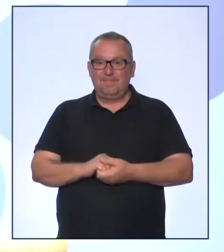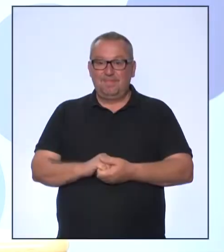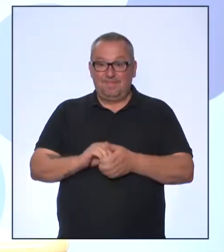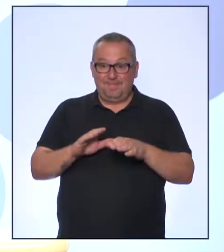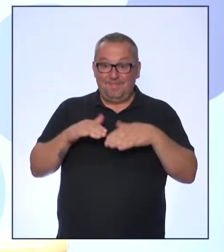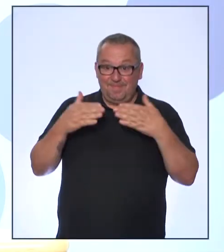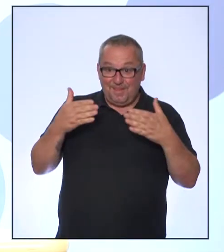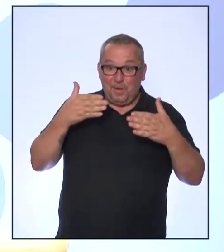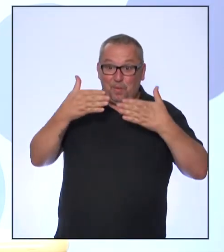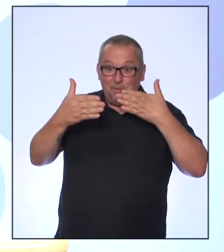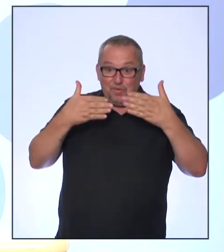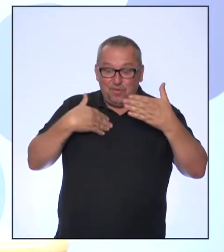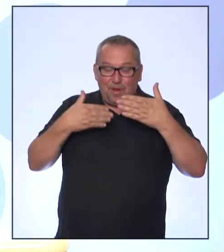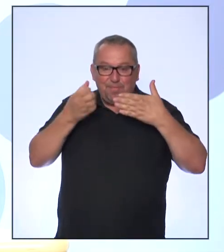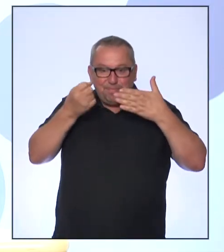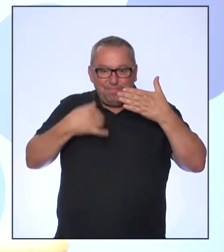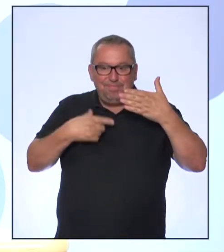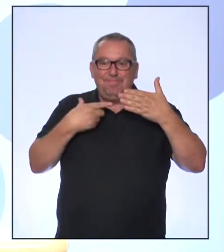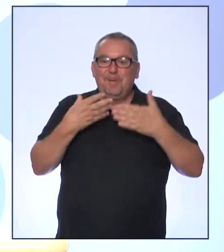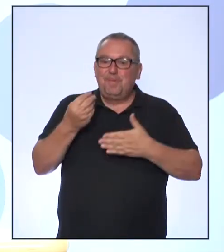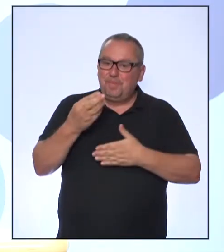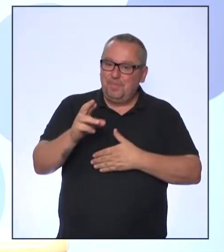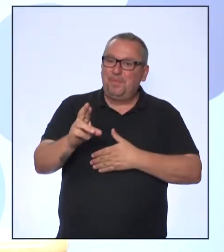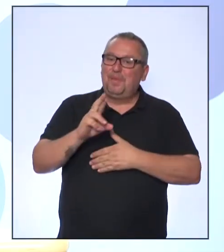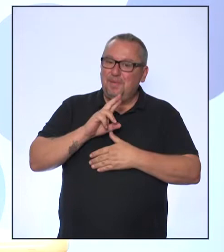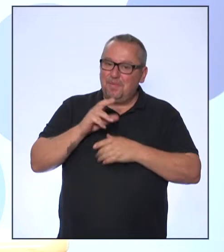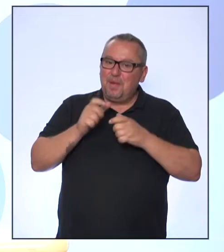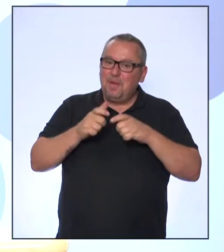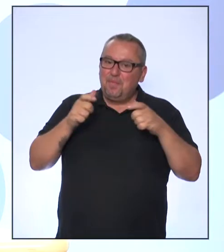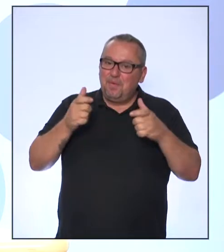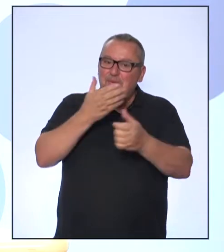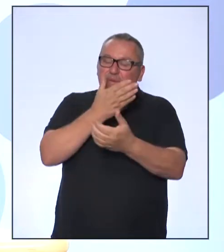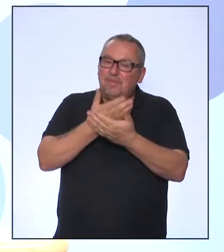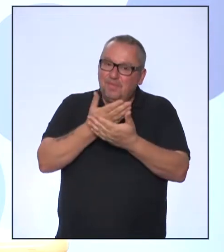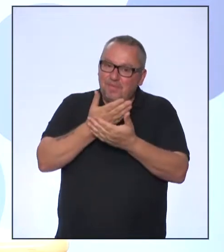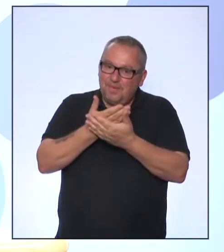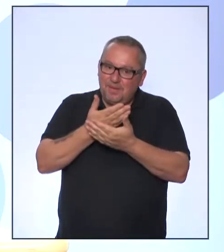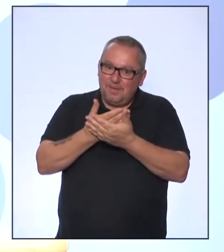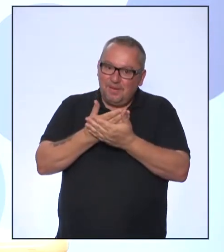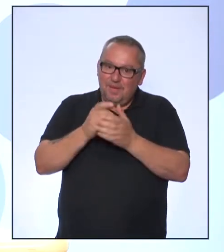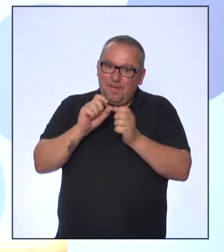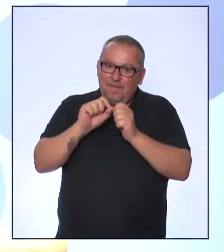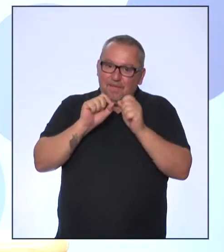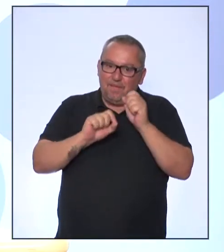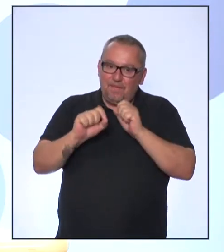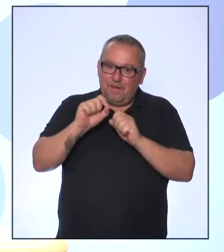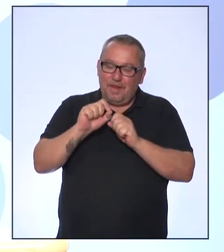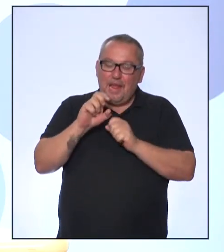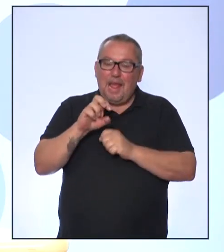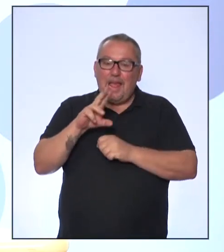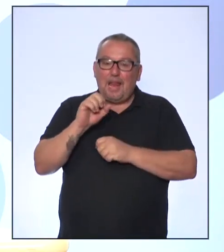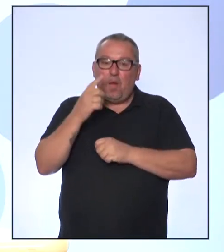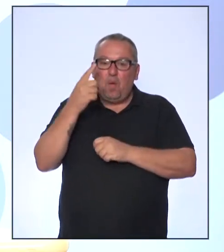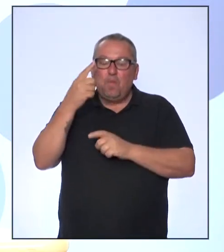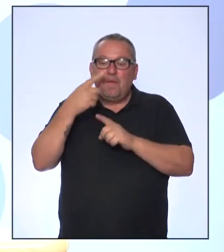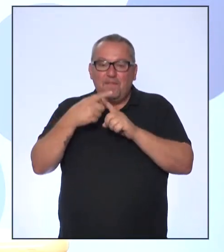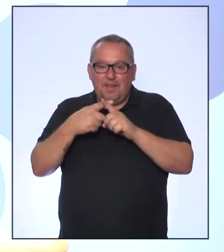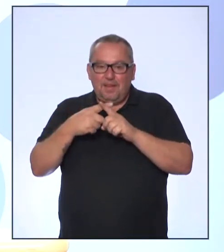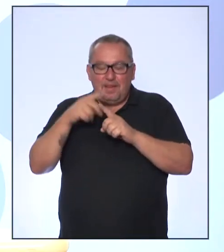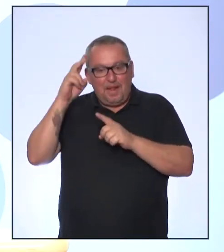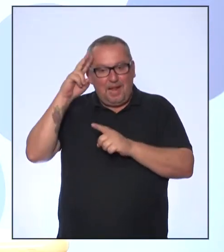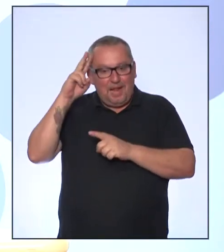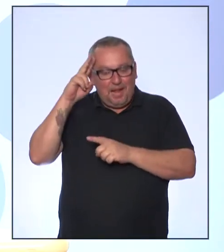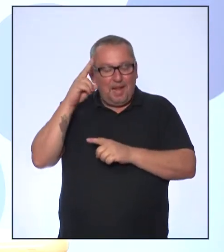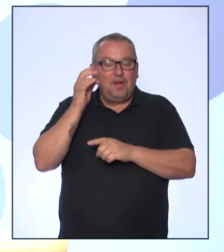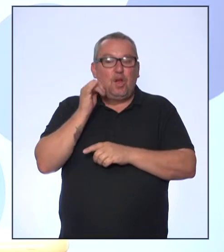Então, o chat tem muitas respostas aqui. Grande parte dos estudantes fazem. O Era Uma Vez lembra o conto de fadas. Aí